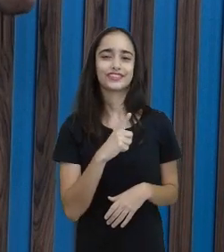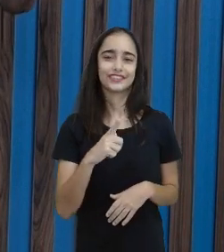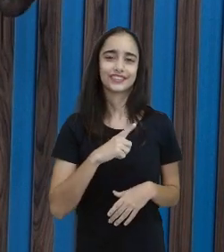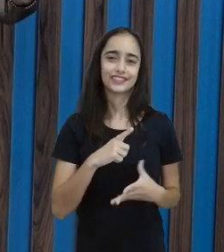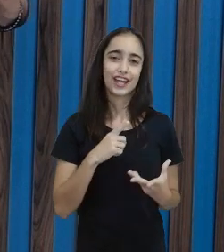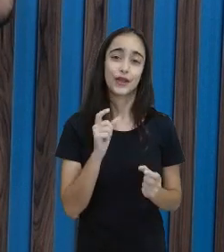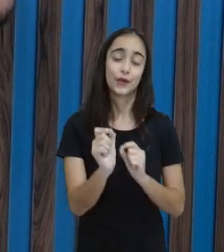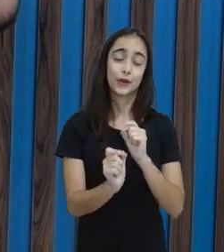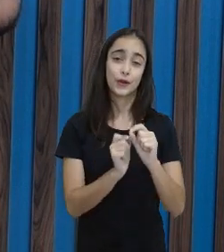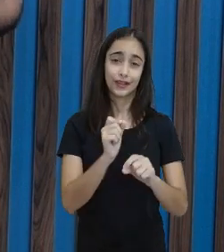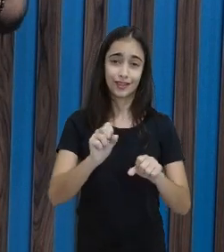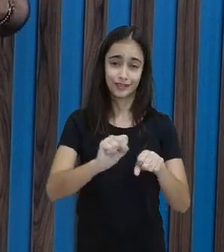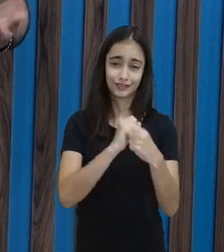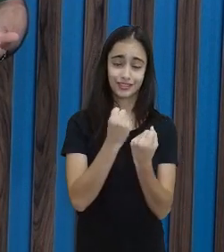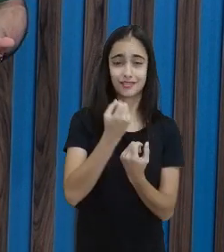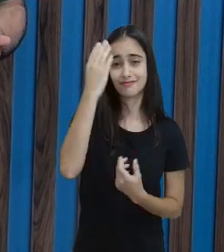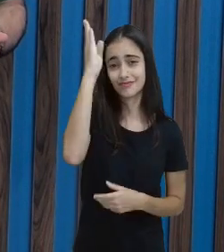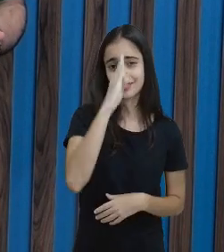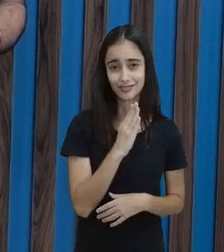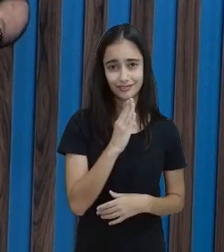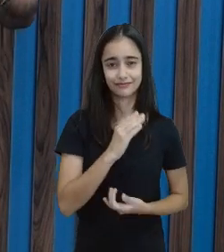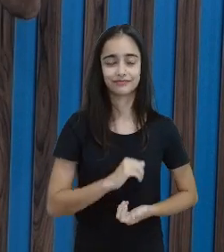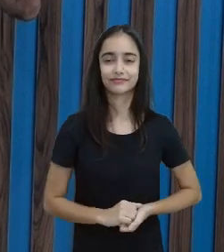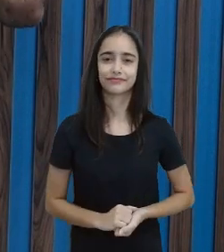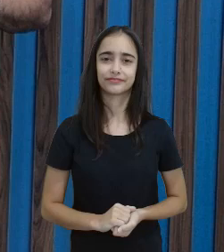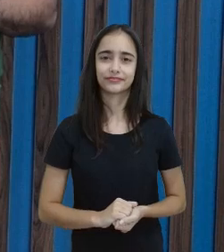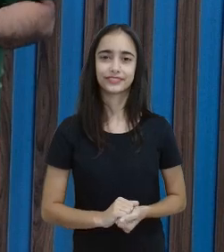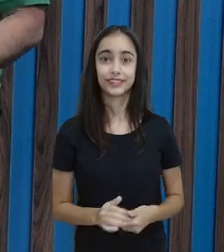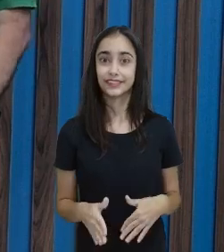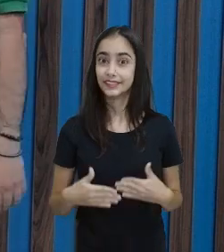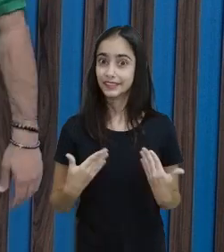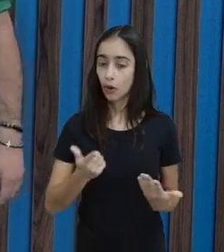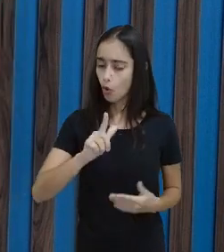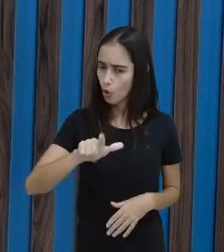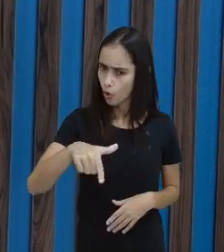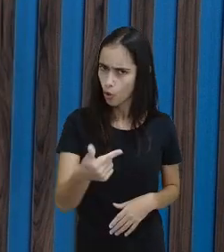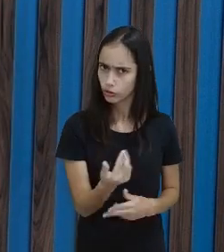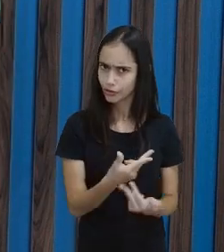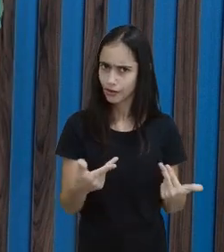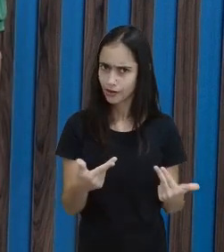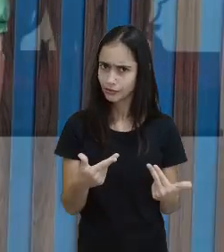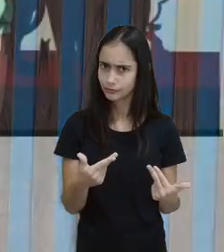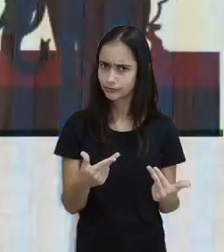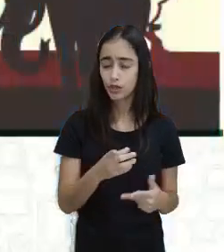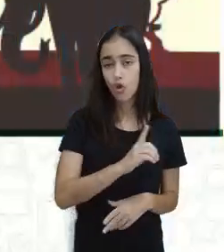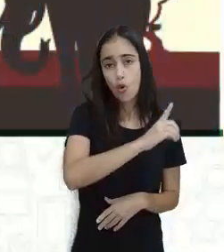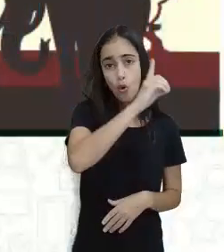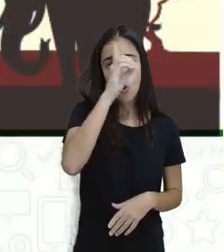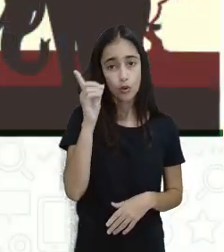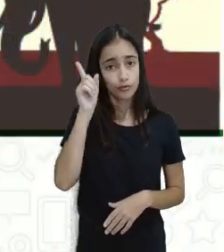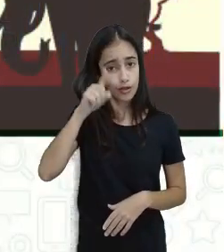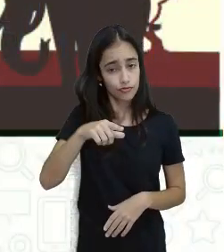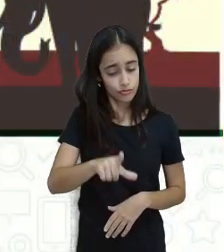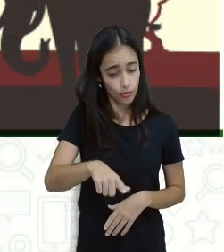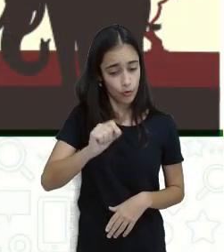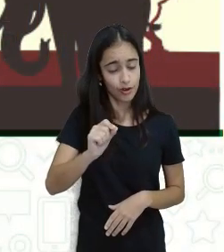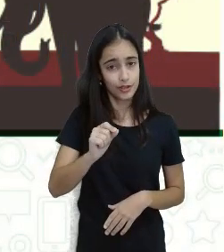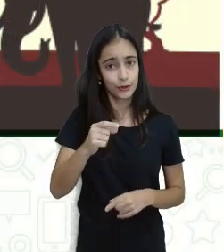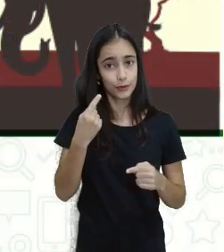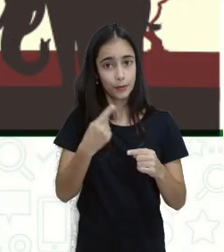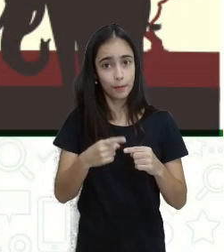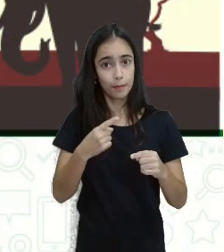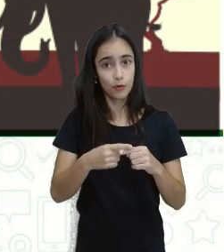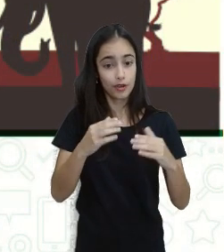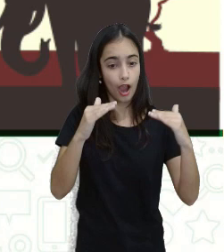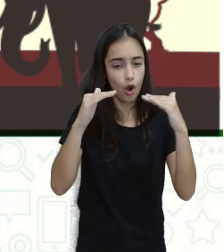a constituição do povo brasileiro. Outra coisa, a data ela foi escolhida por coincidir